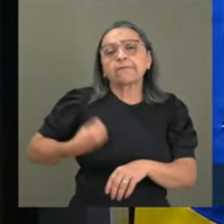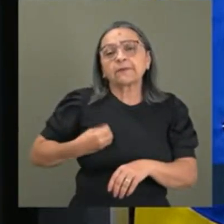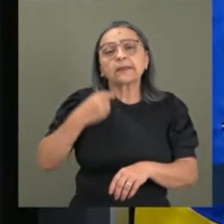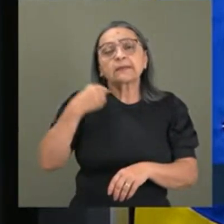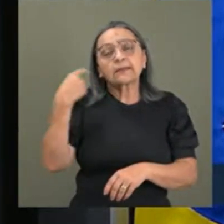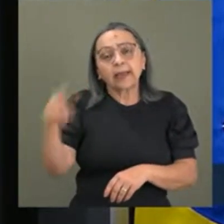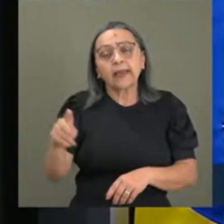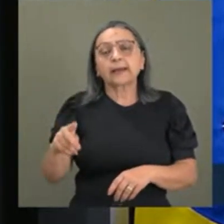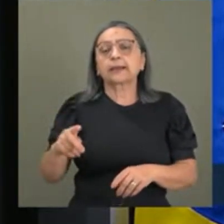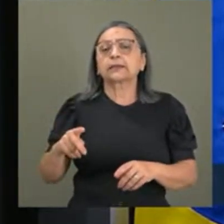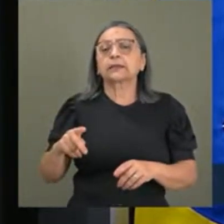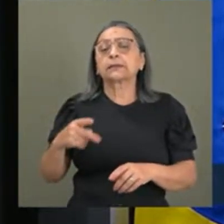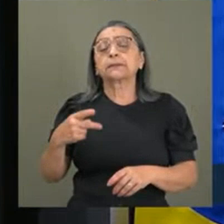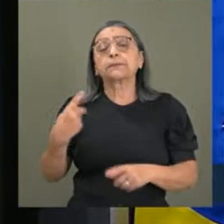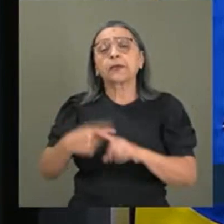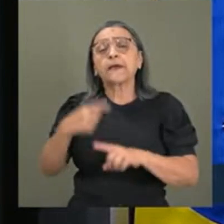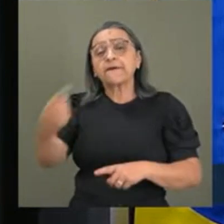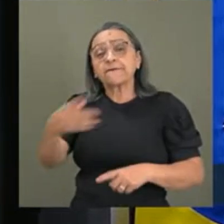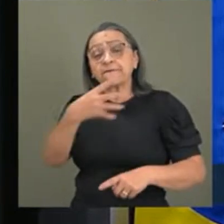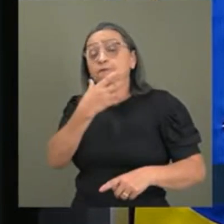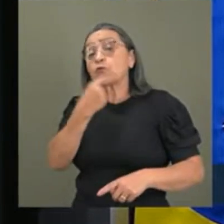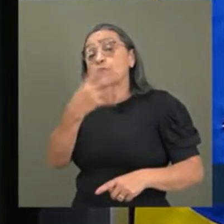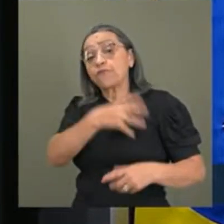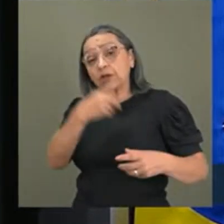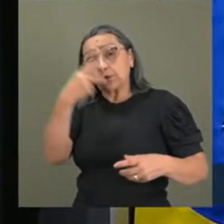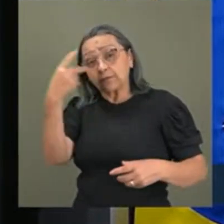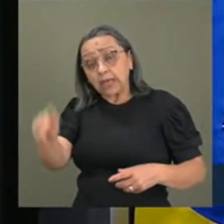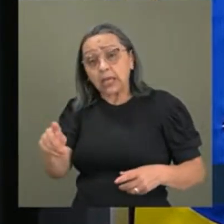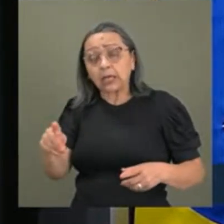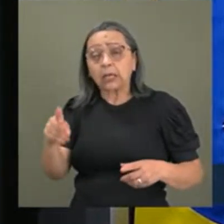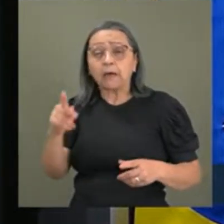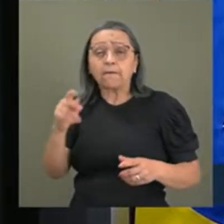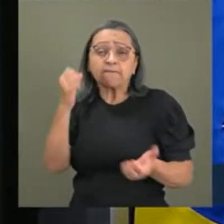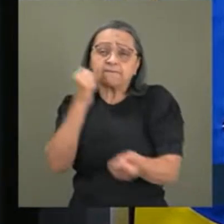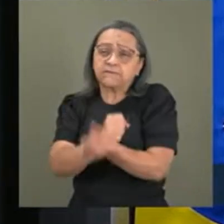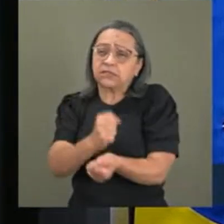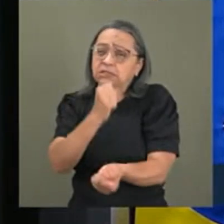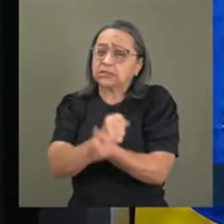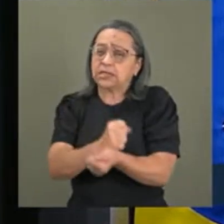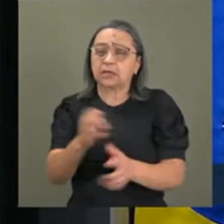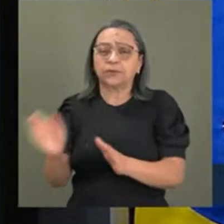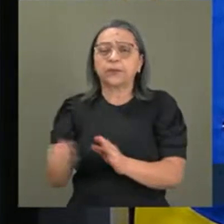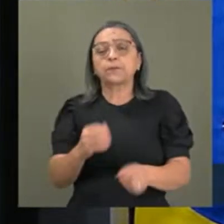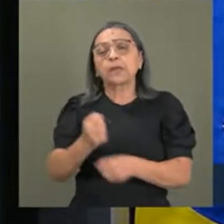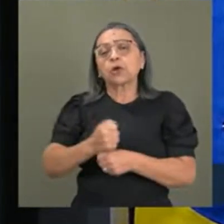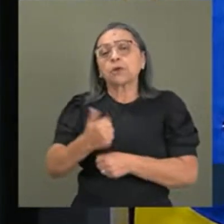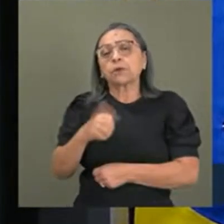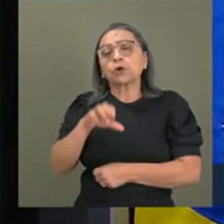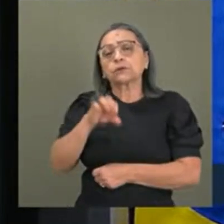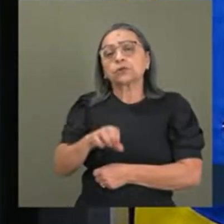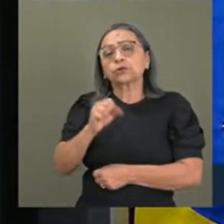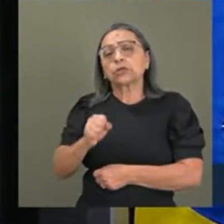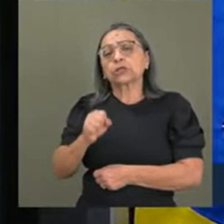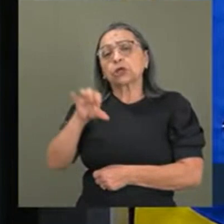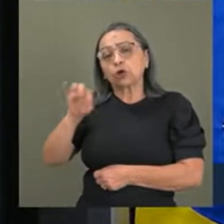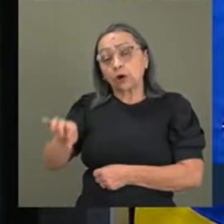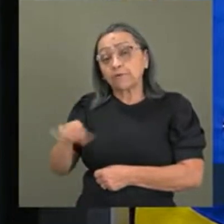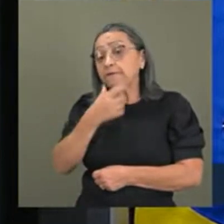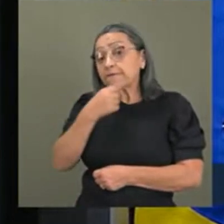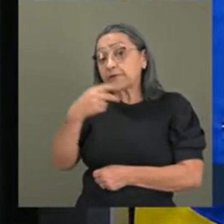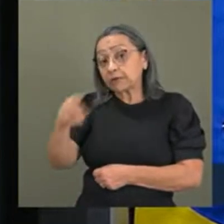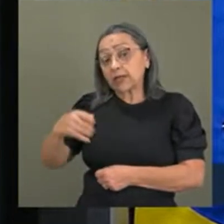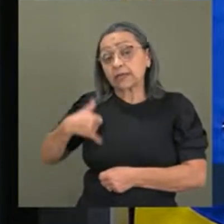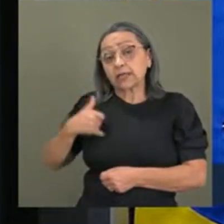filho do submundo das drogas. Em 1989, aos 11 anos de